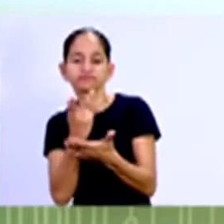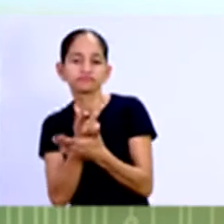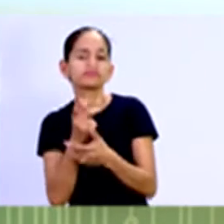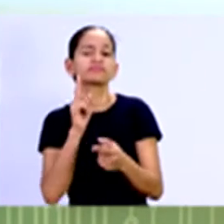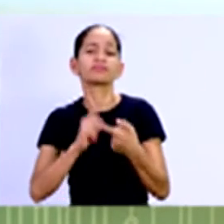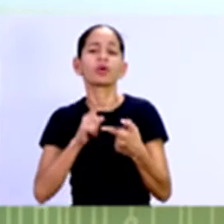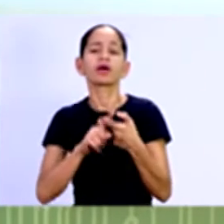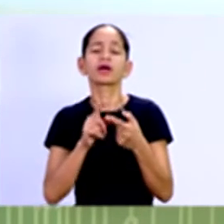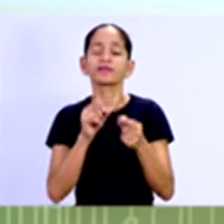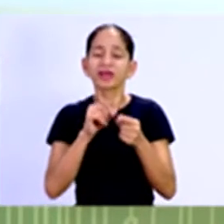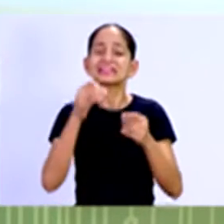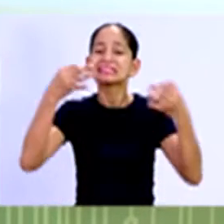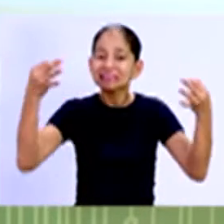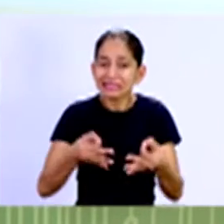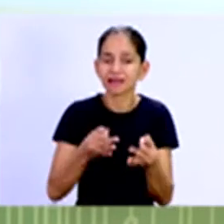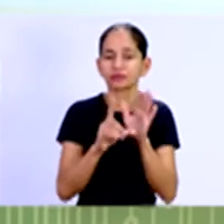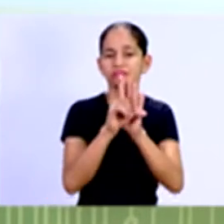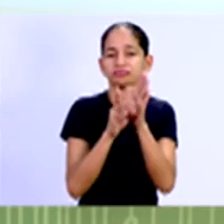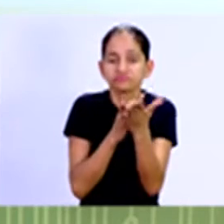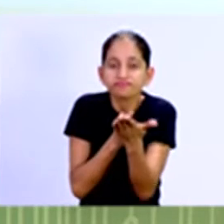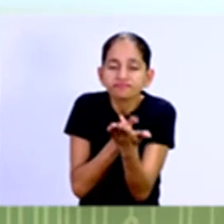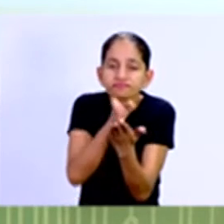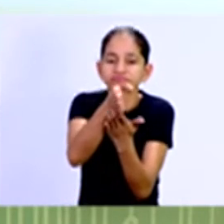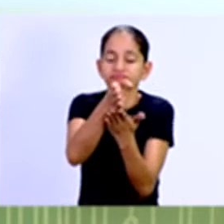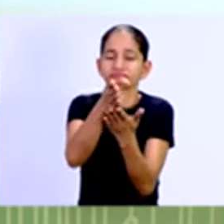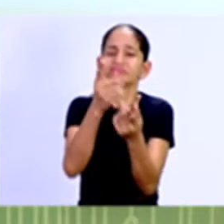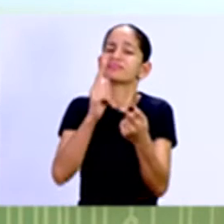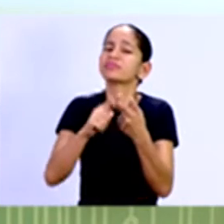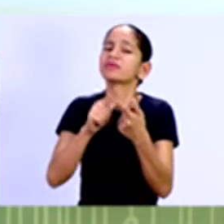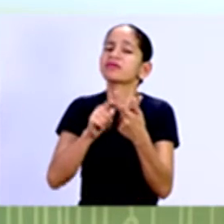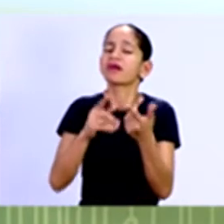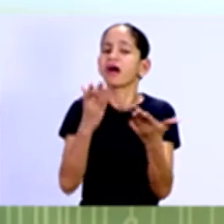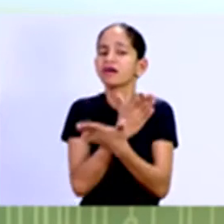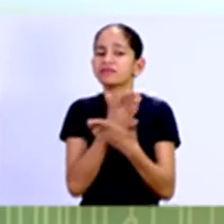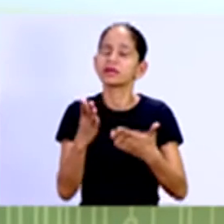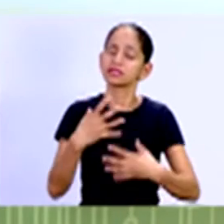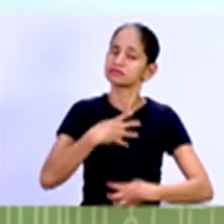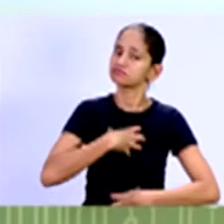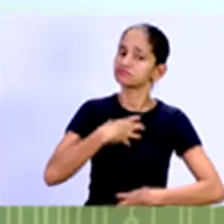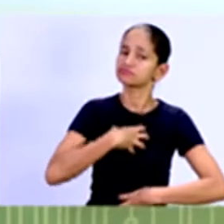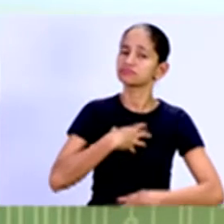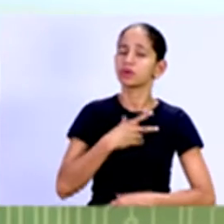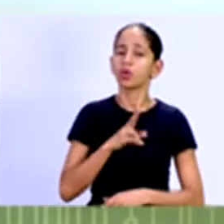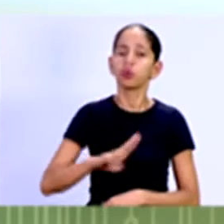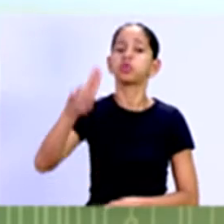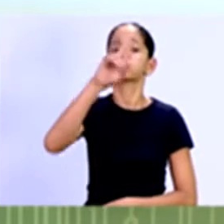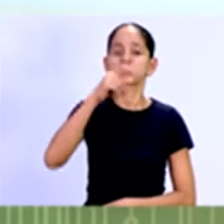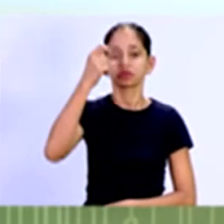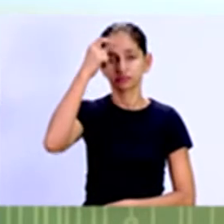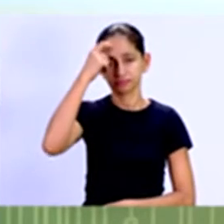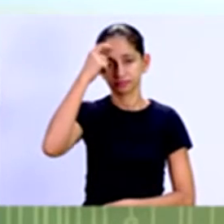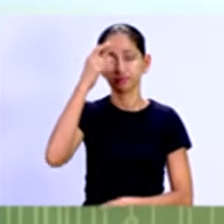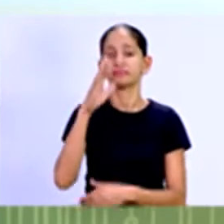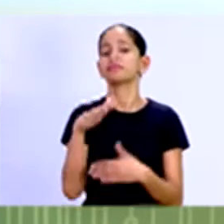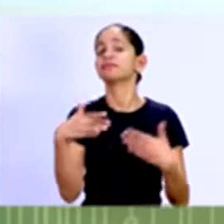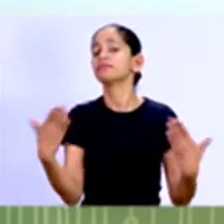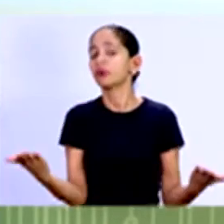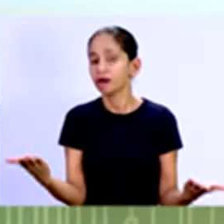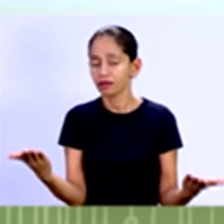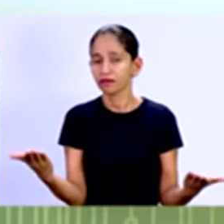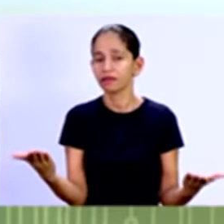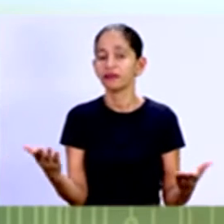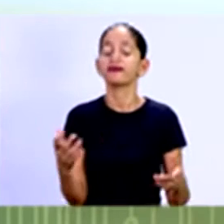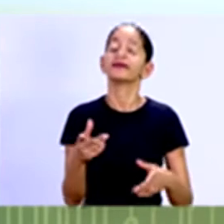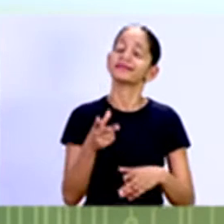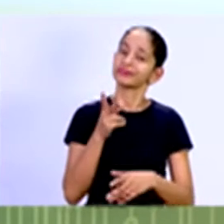não fazemos o certo? Por que não fazemos, não agimos moralmente, né? Algumas vezes? Se